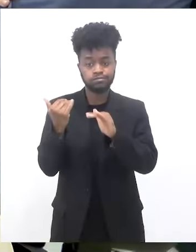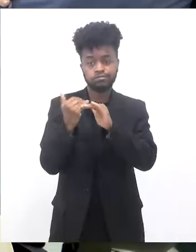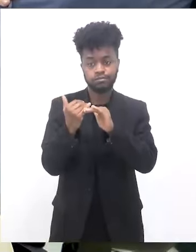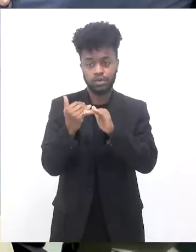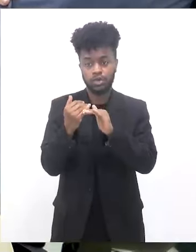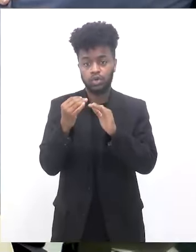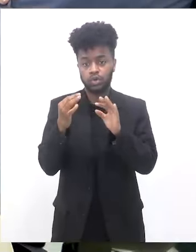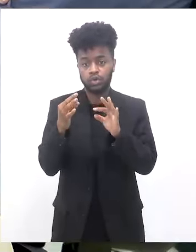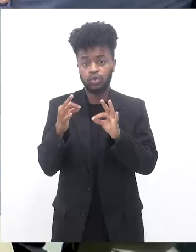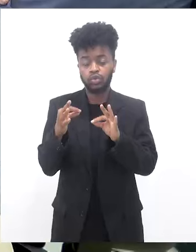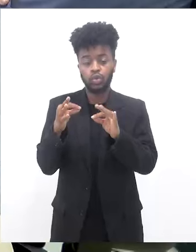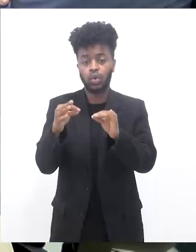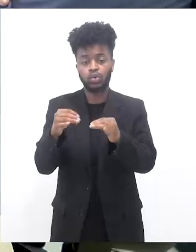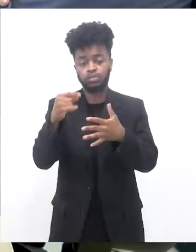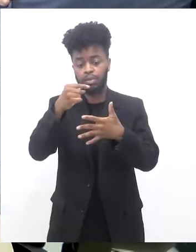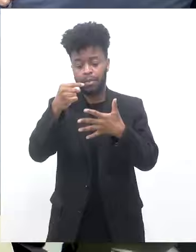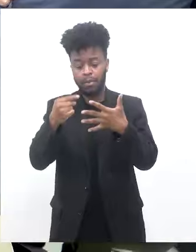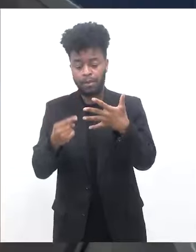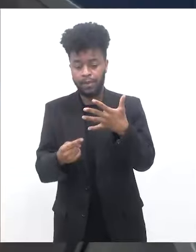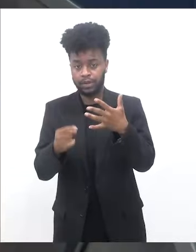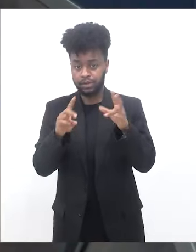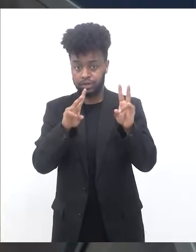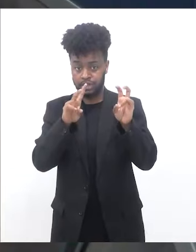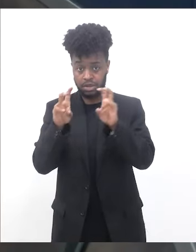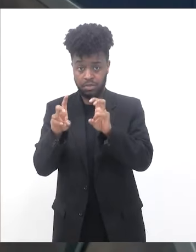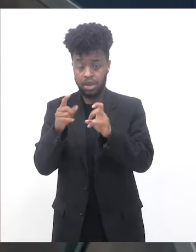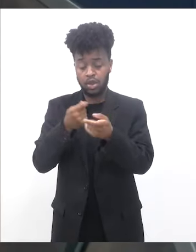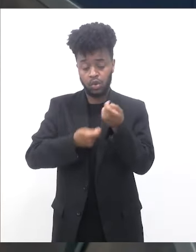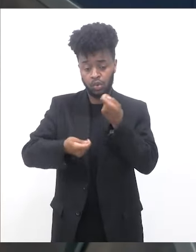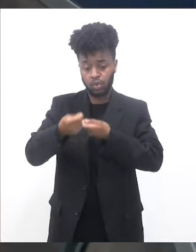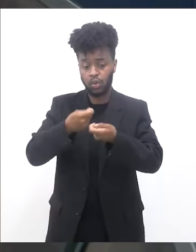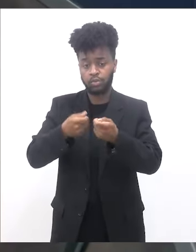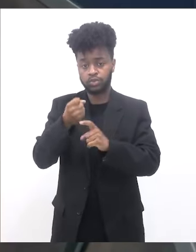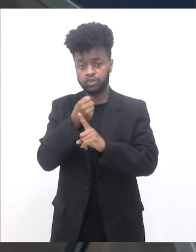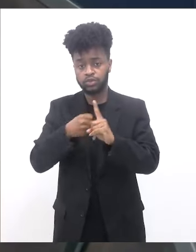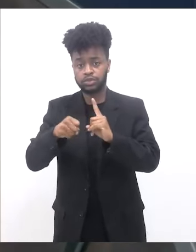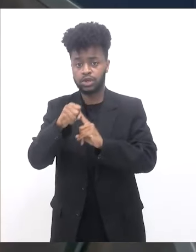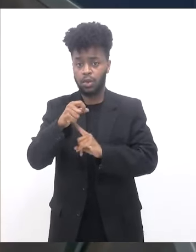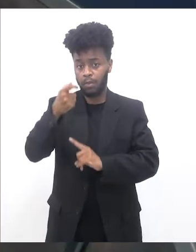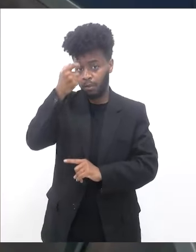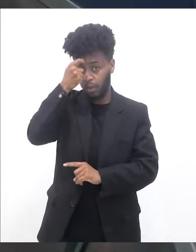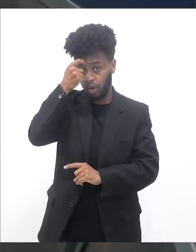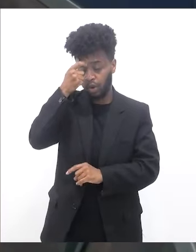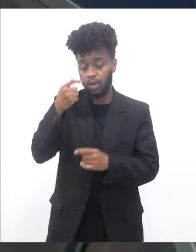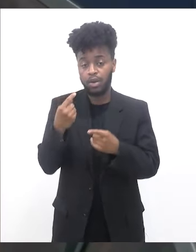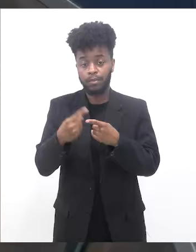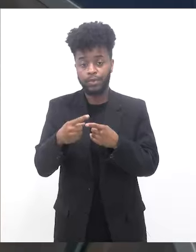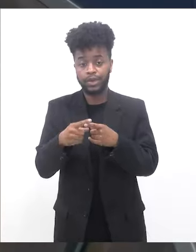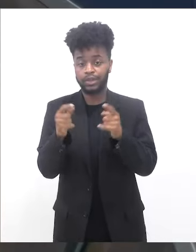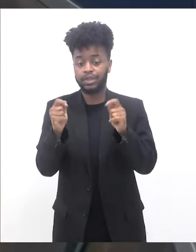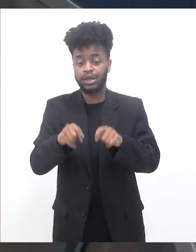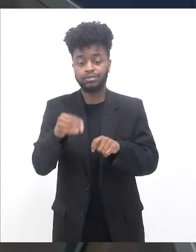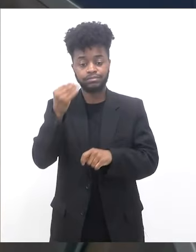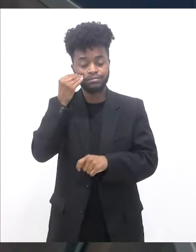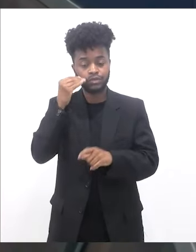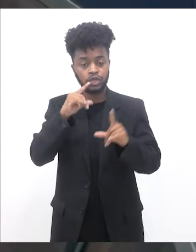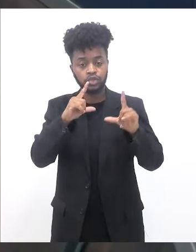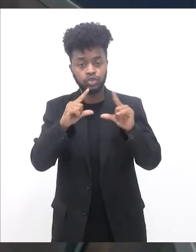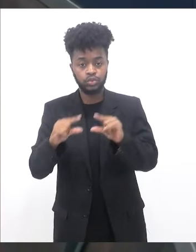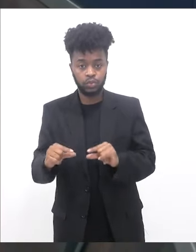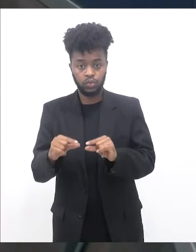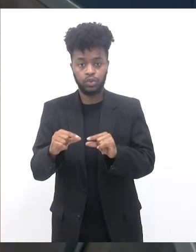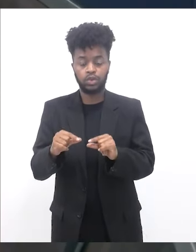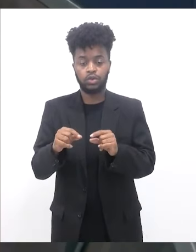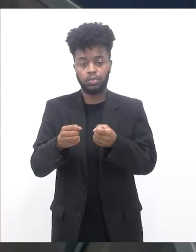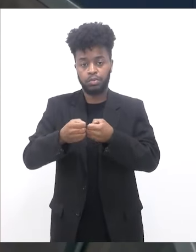equilibrar toda uma gama de situações, econômica, social, moral, para que você tente minimizar ao